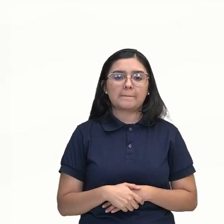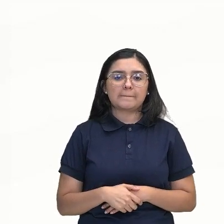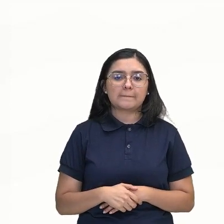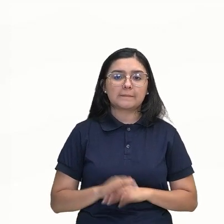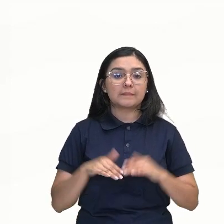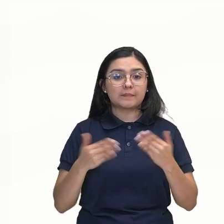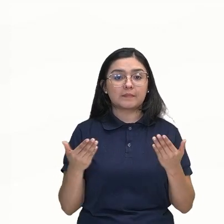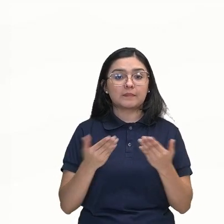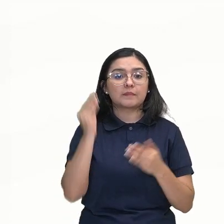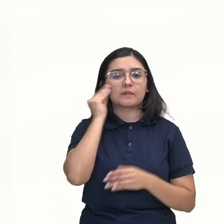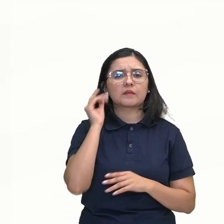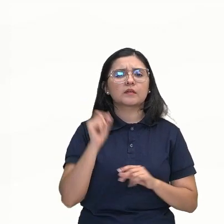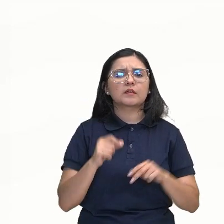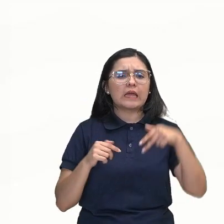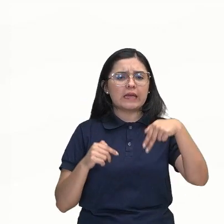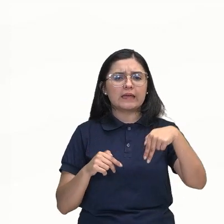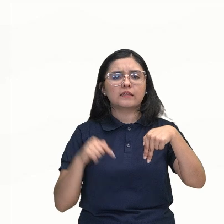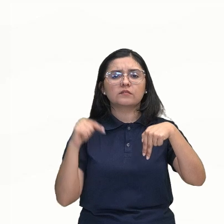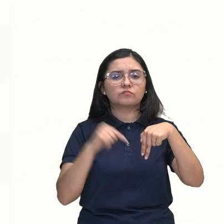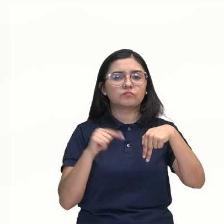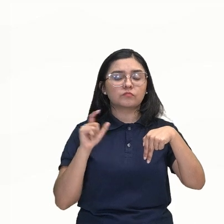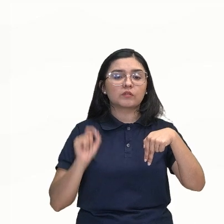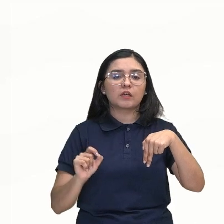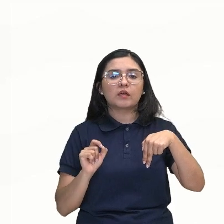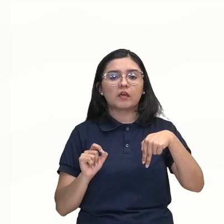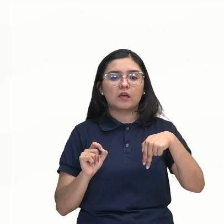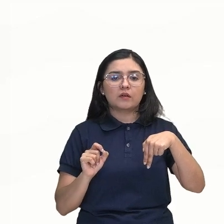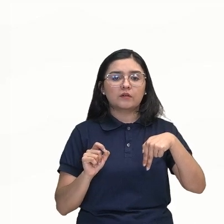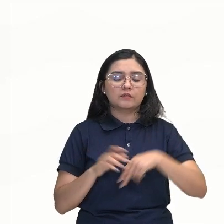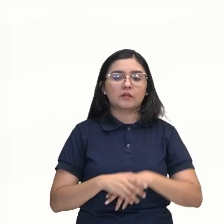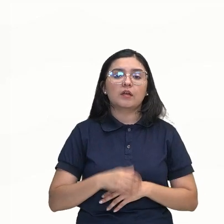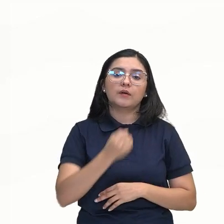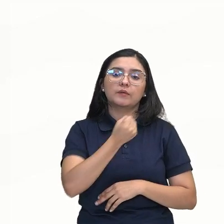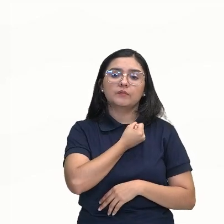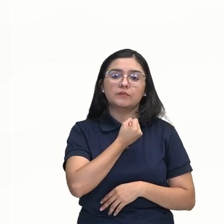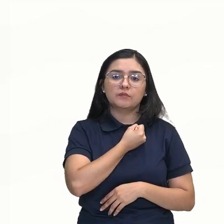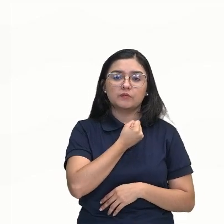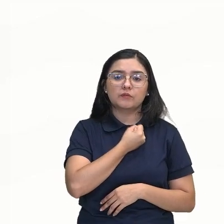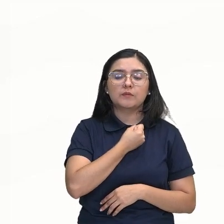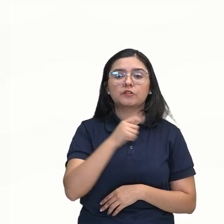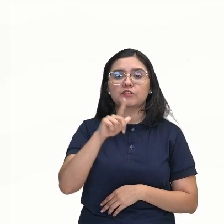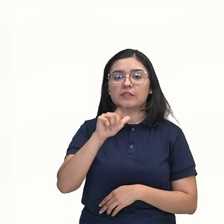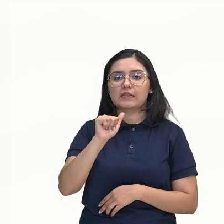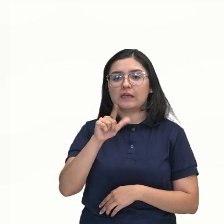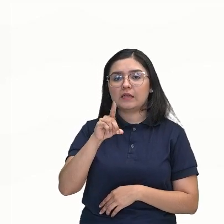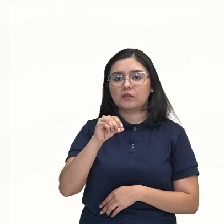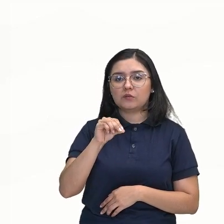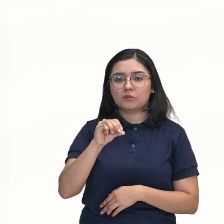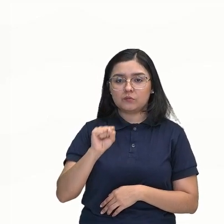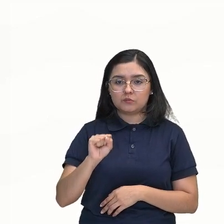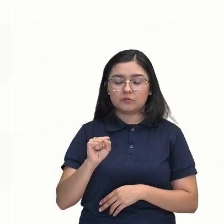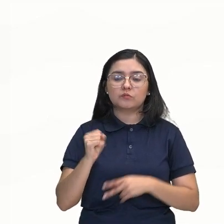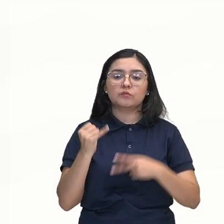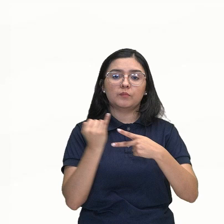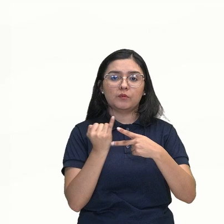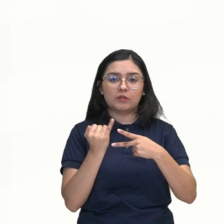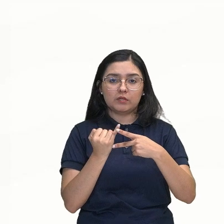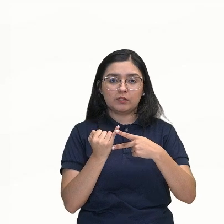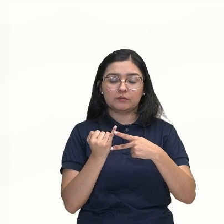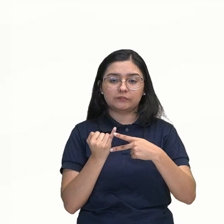Vamos lá. Quem é n? N vai ser exatamente o número de lados do meu